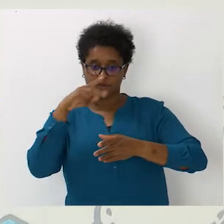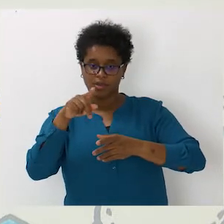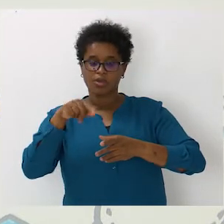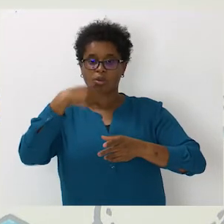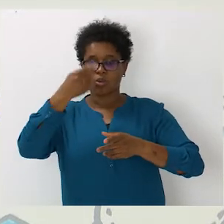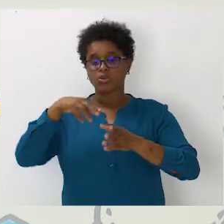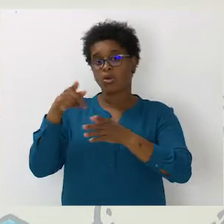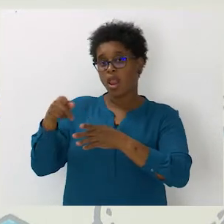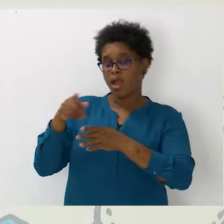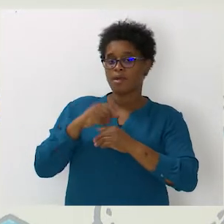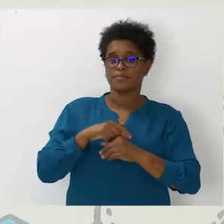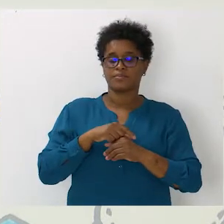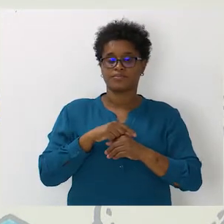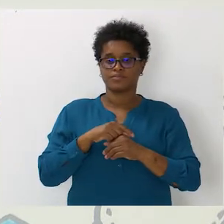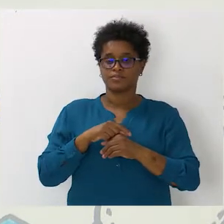outro acolá.